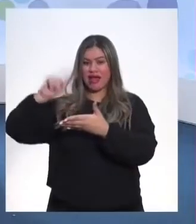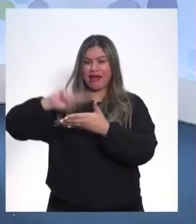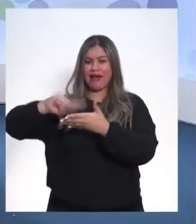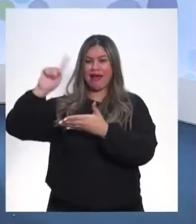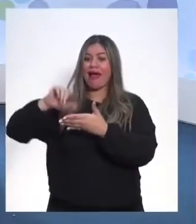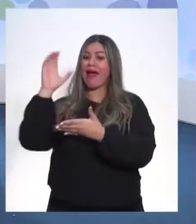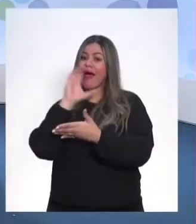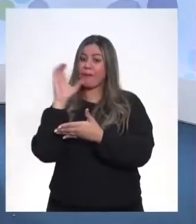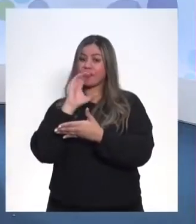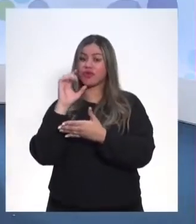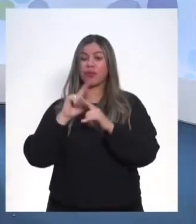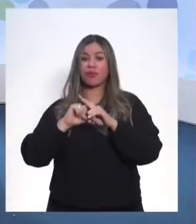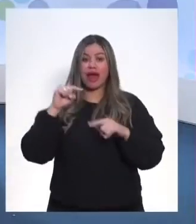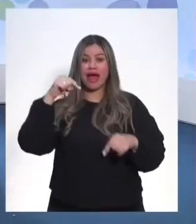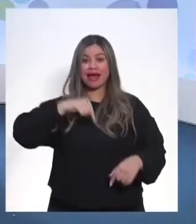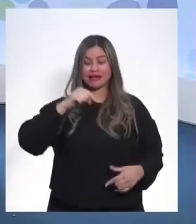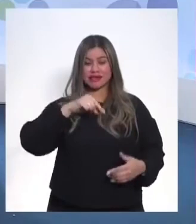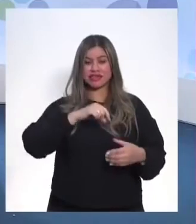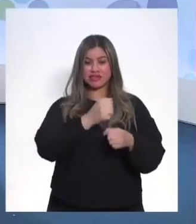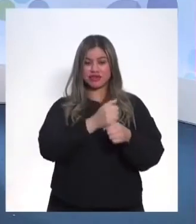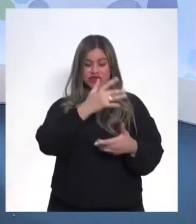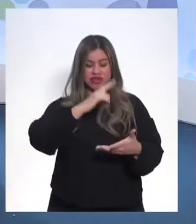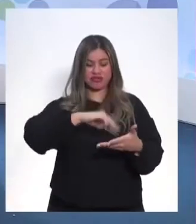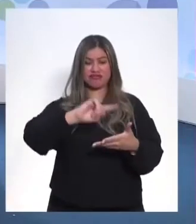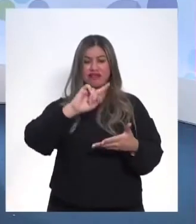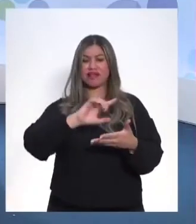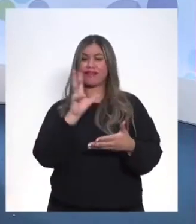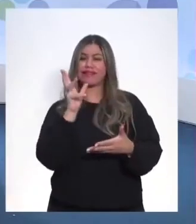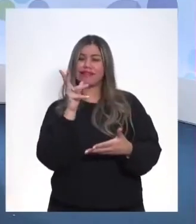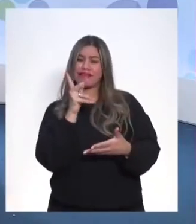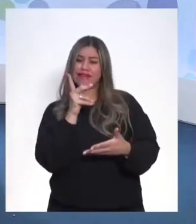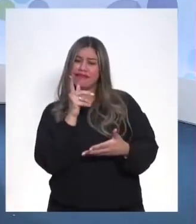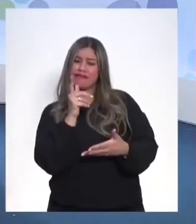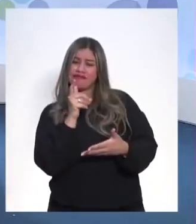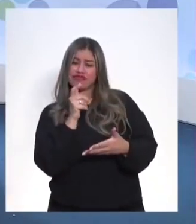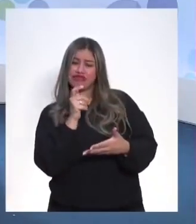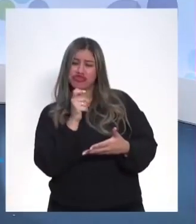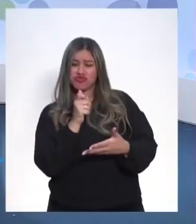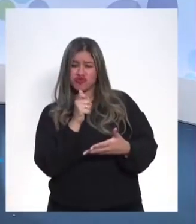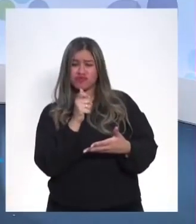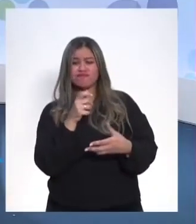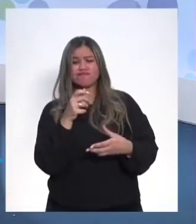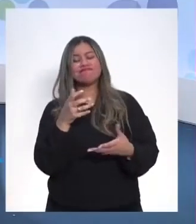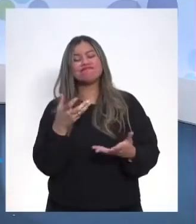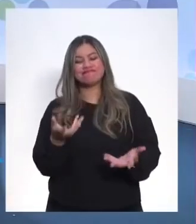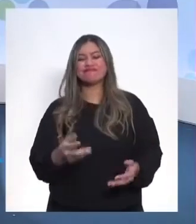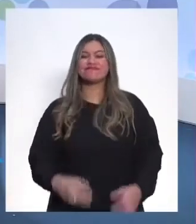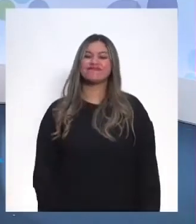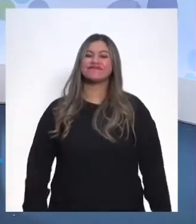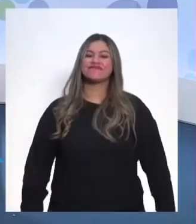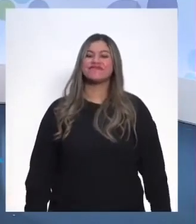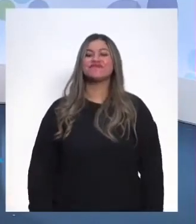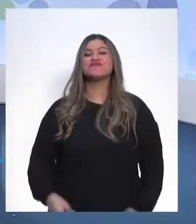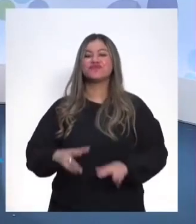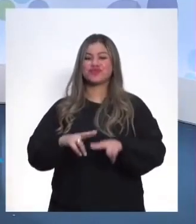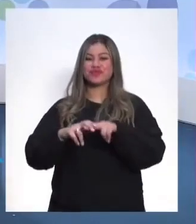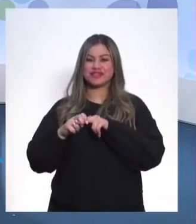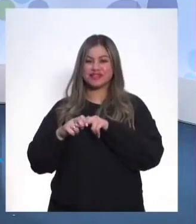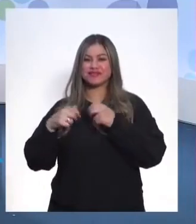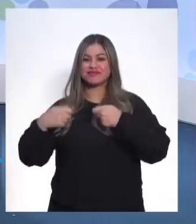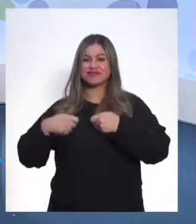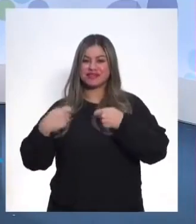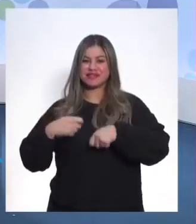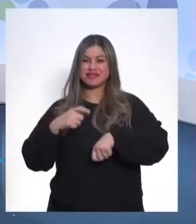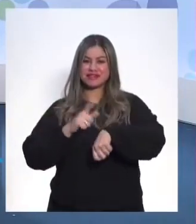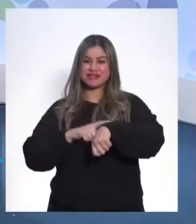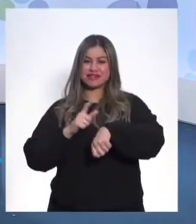Bem devagar. Aí, feito o pernambucano. Bem devagarinho. Devagarinho, devagarinho. Então eu preciso dar uns minutinhos para